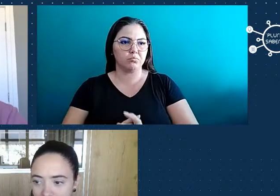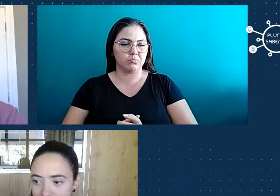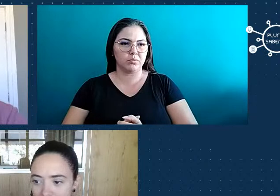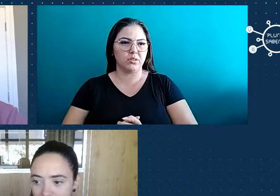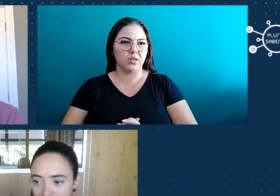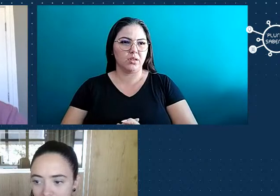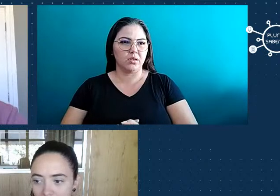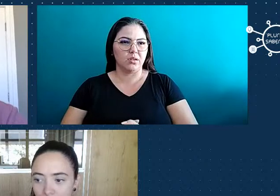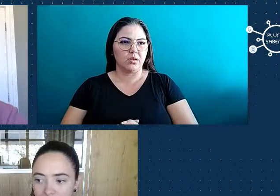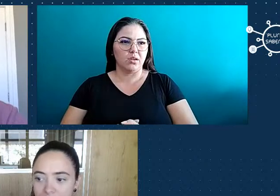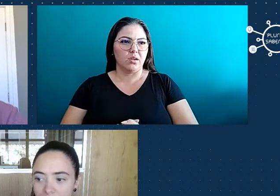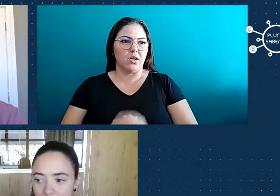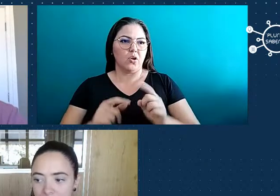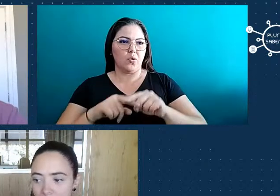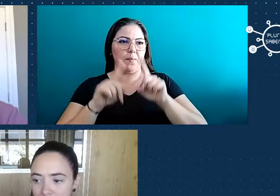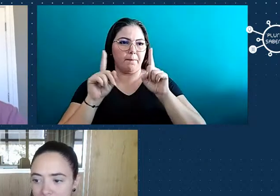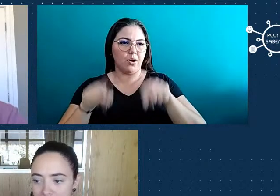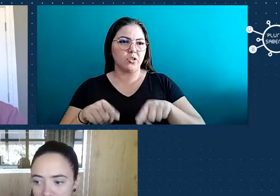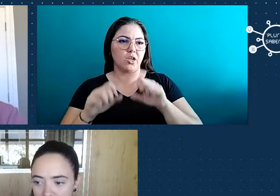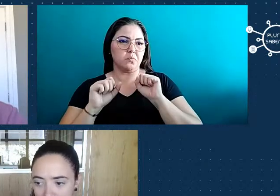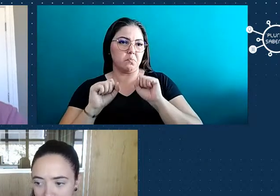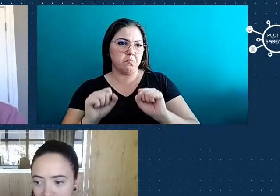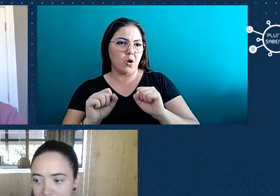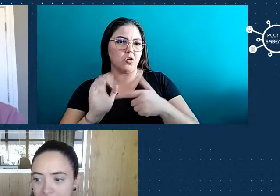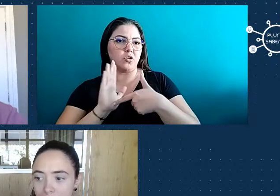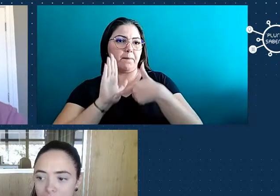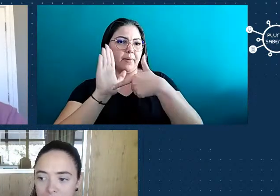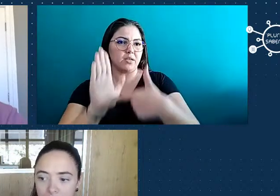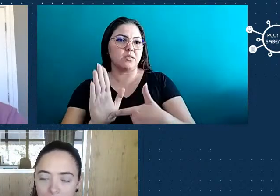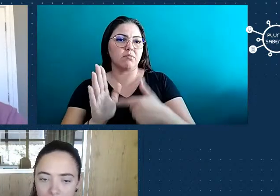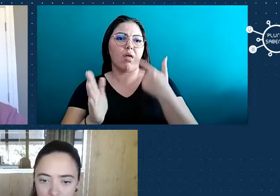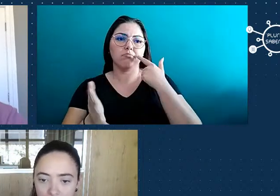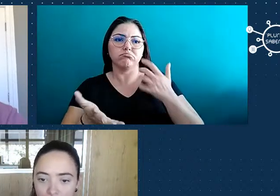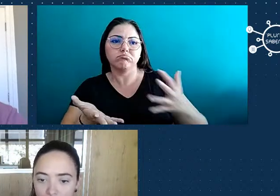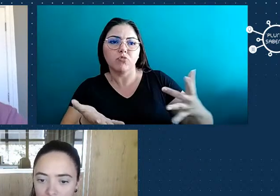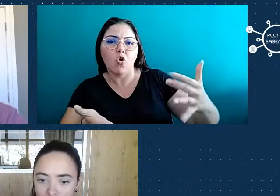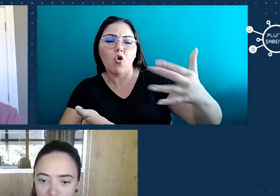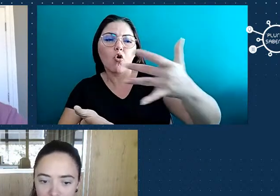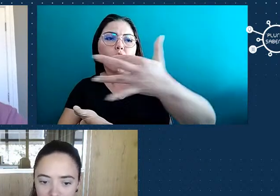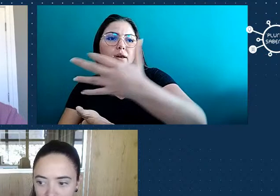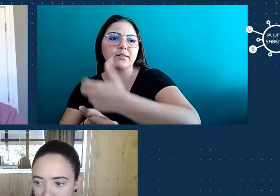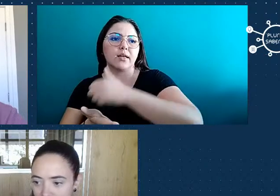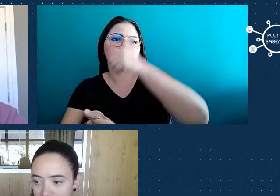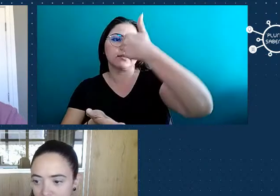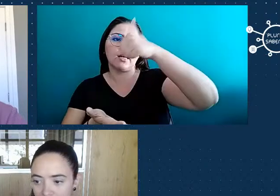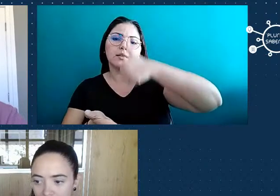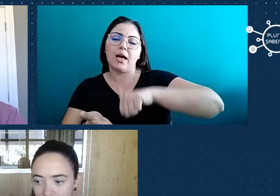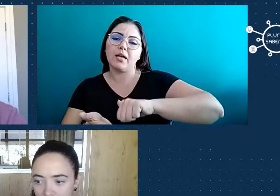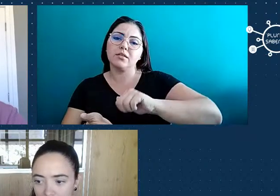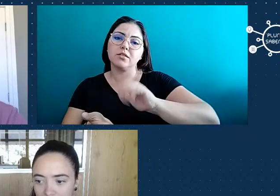resultados alcançados? Ou esses dados serão apresentados apenas na elaboração do artigo ou monografia?